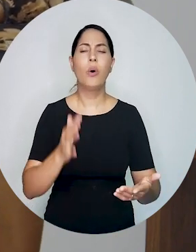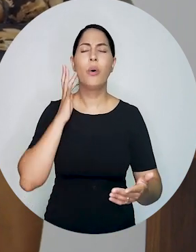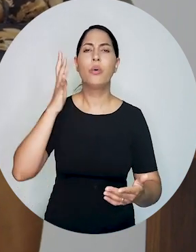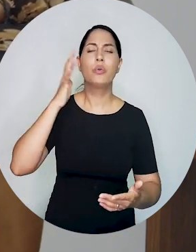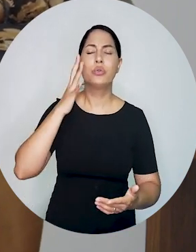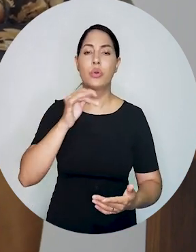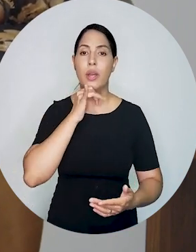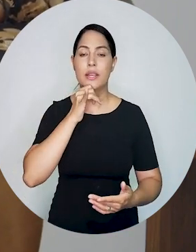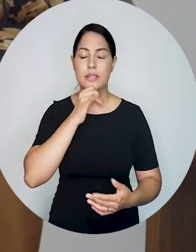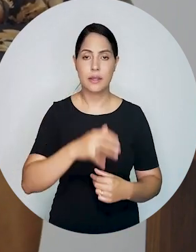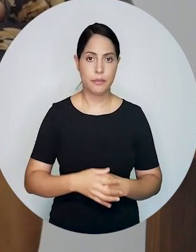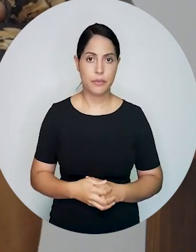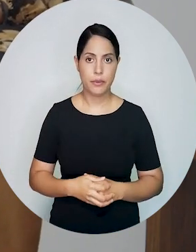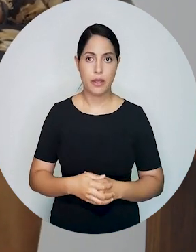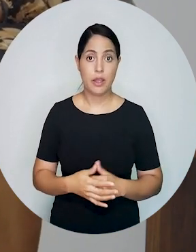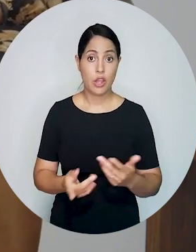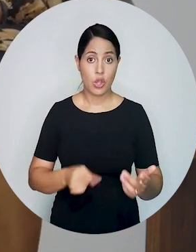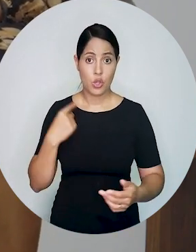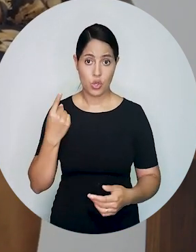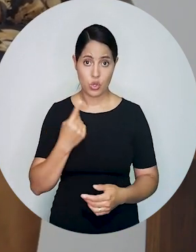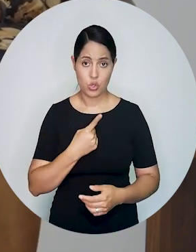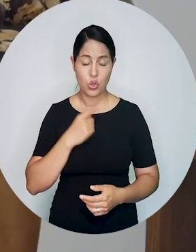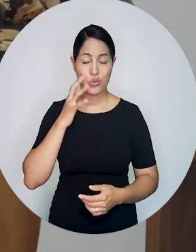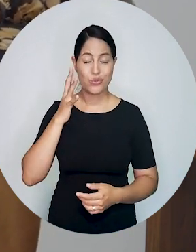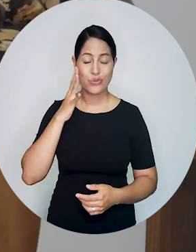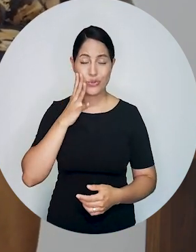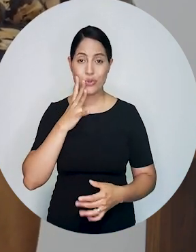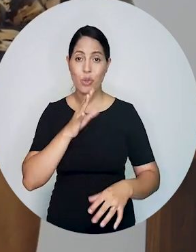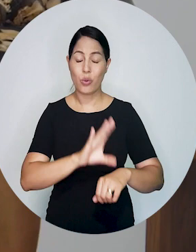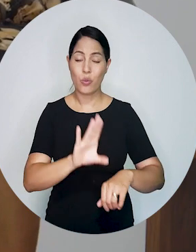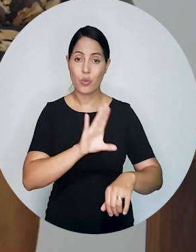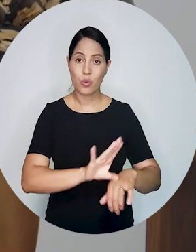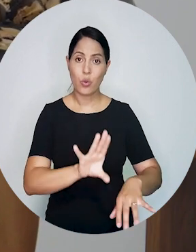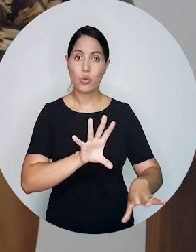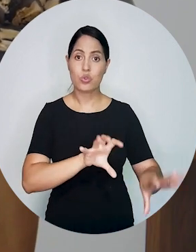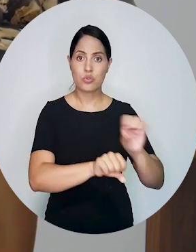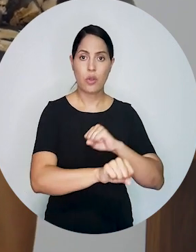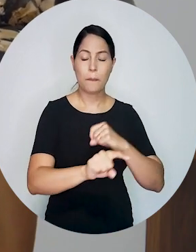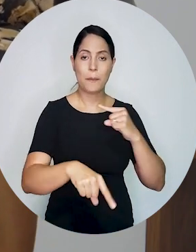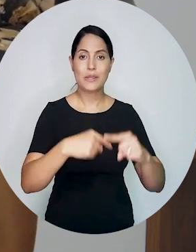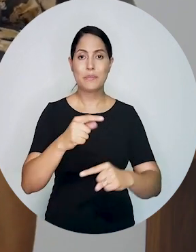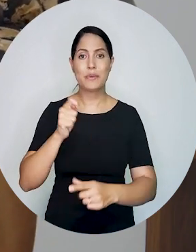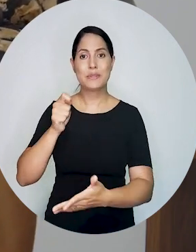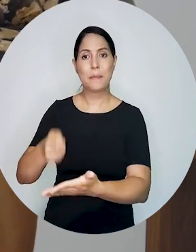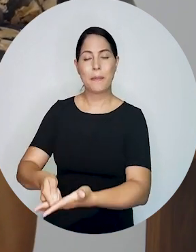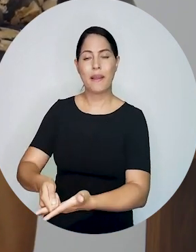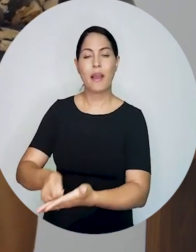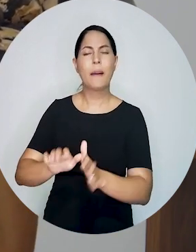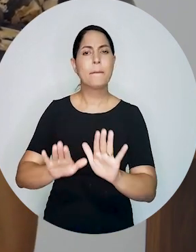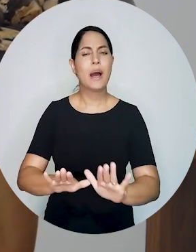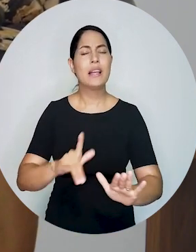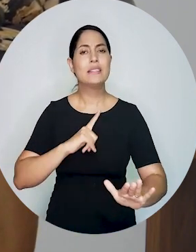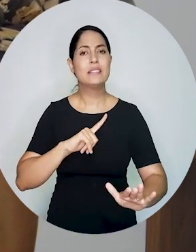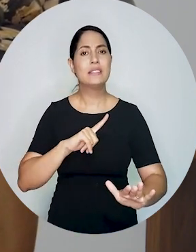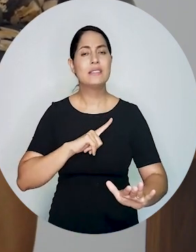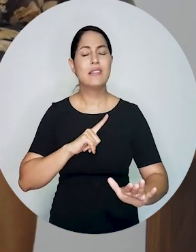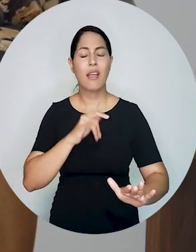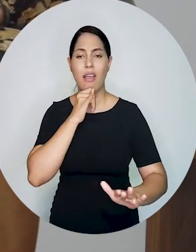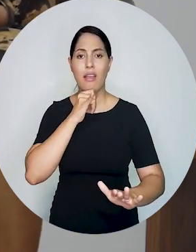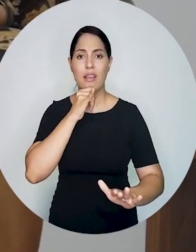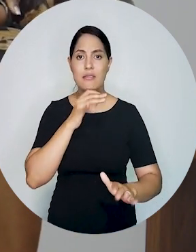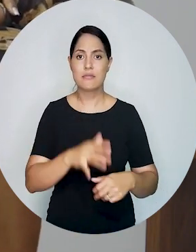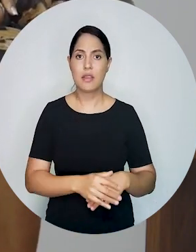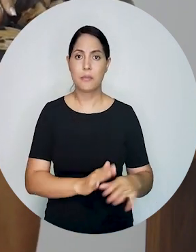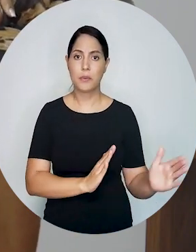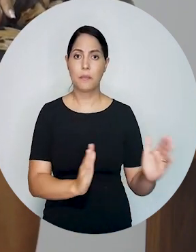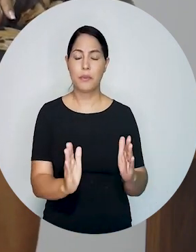uma bolsa, igual o FIES, você vai pagar após concluir o seu curso. Só que quando você está ali dentro da universidade, até para